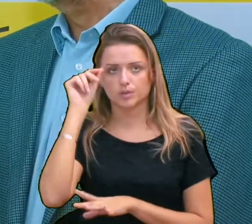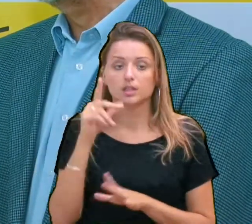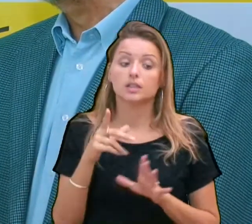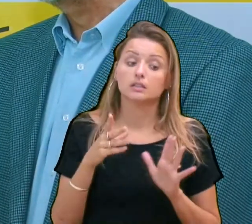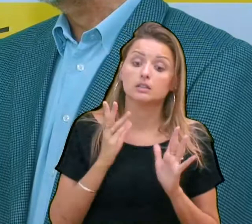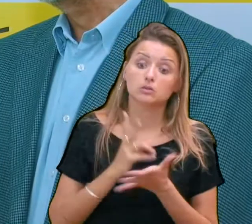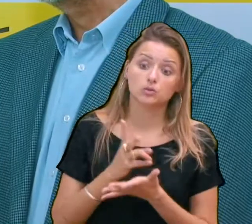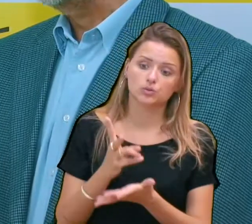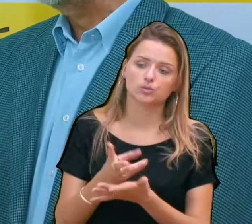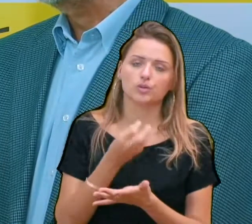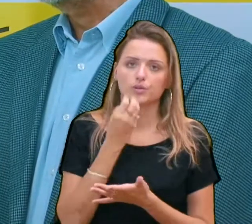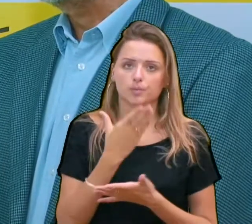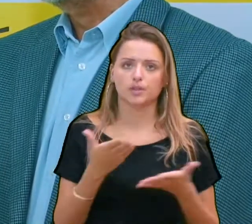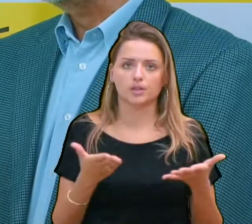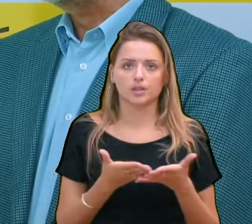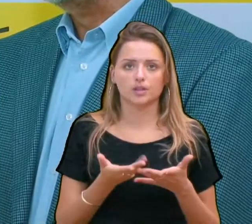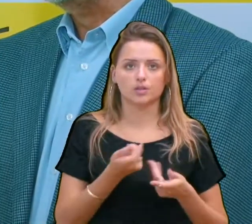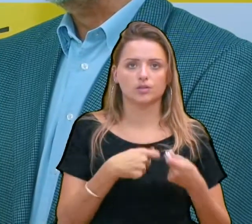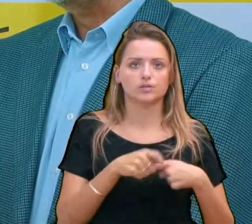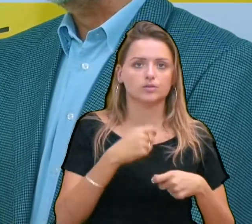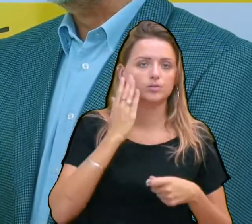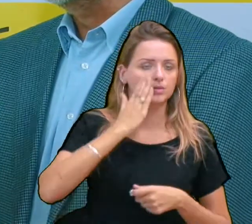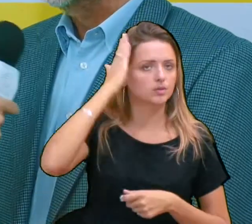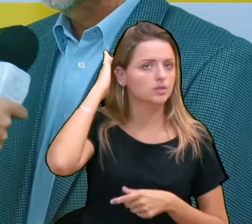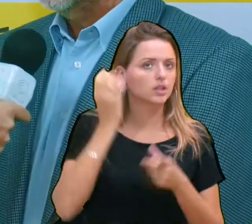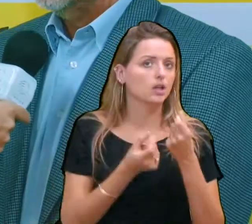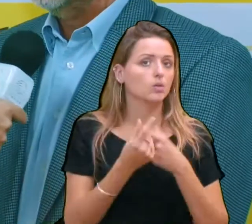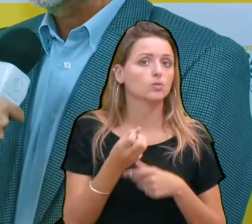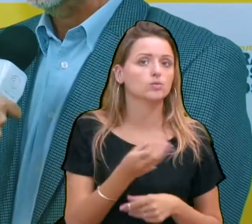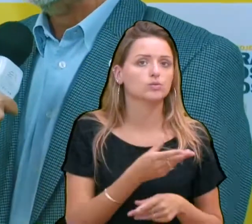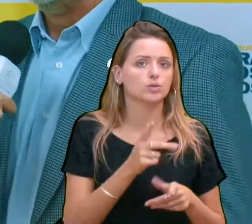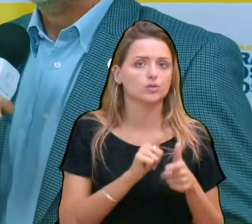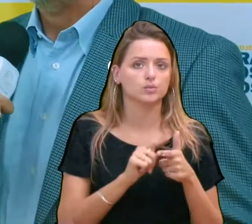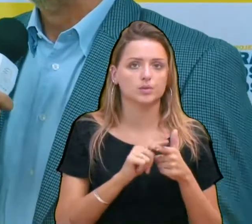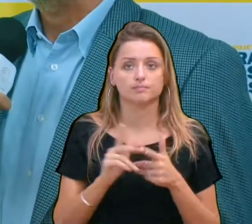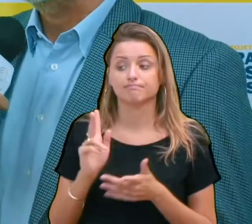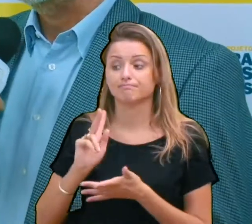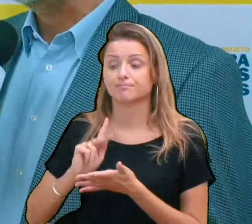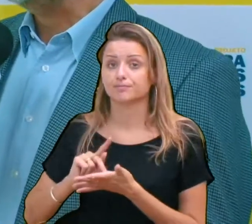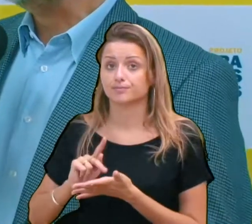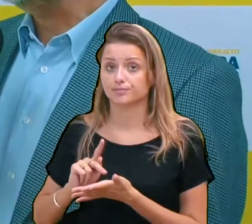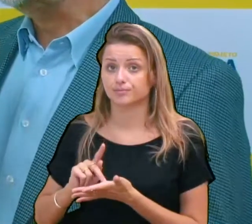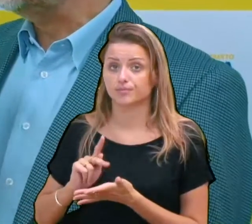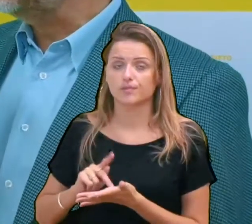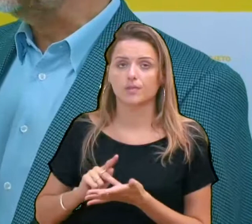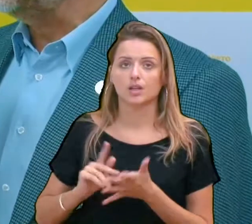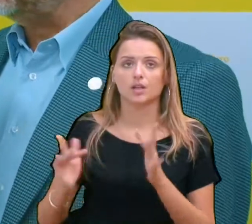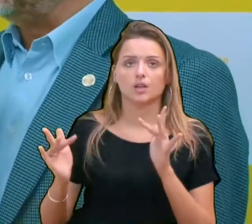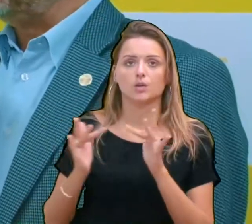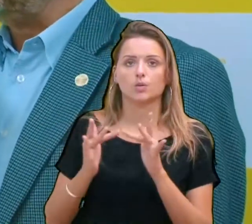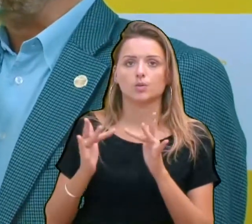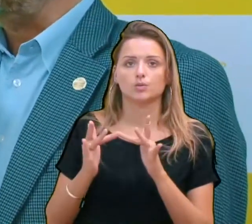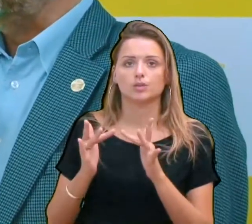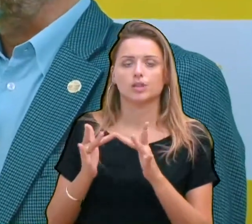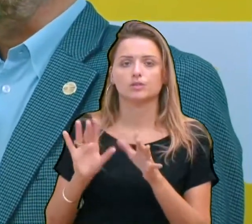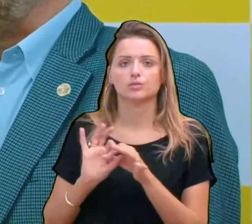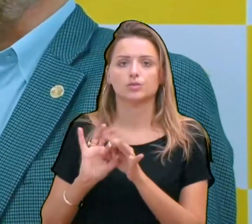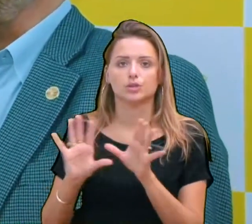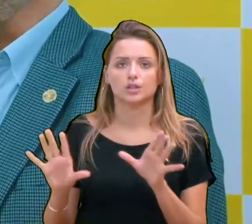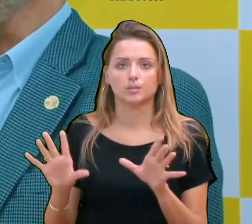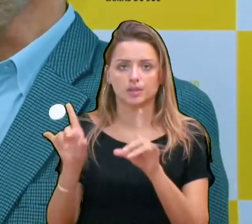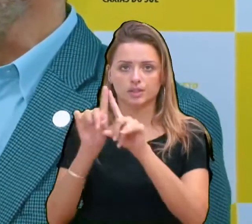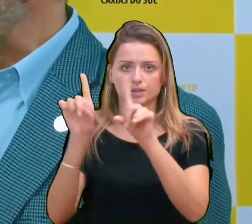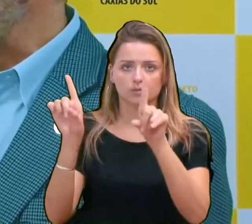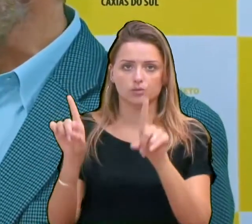até então, nessa última administração, alguns problemas. Na verdade, essa parceria de cedências